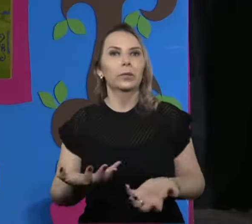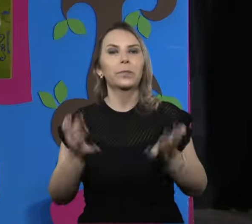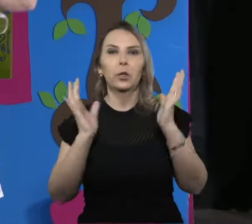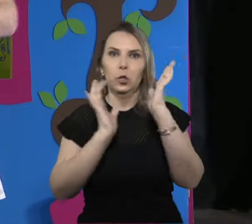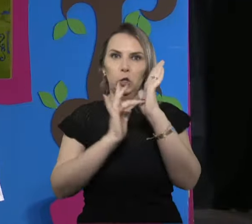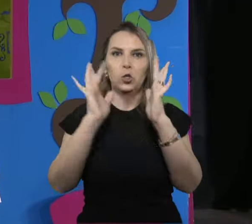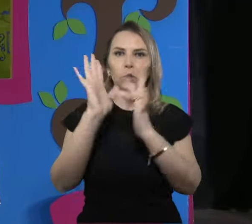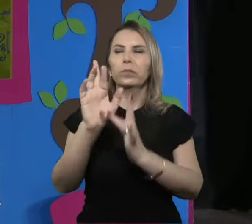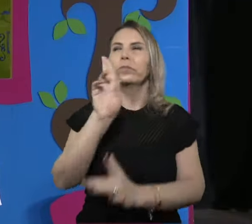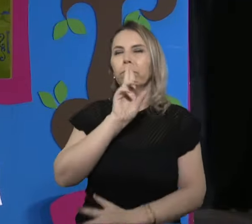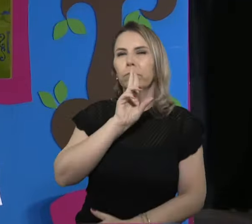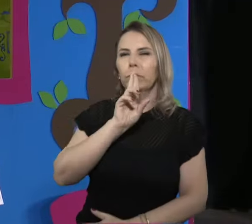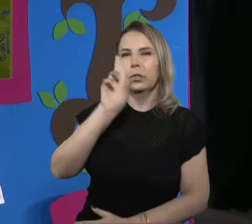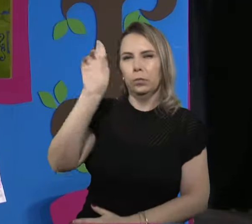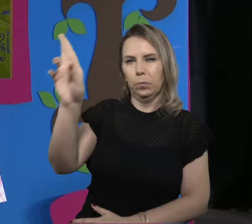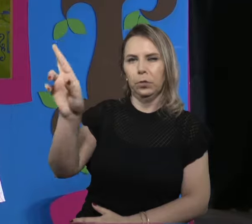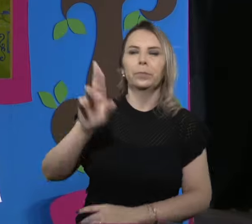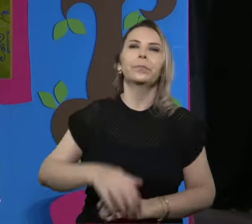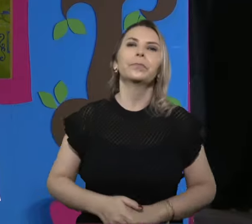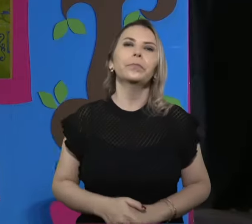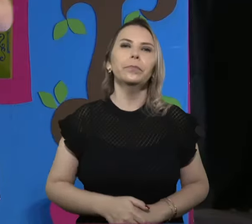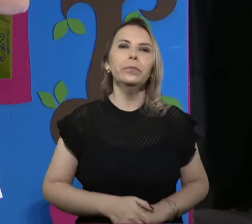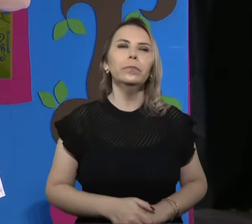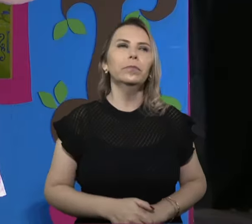Aí Jesus respondeu assim,